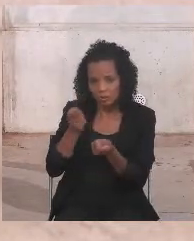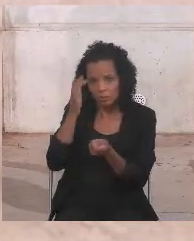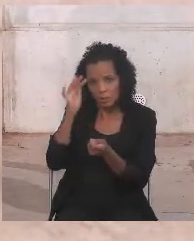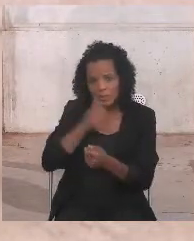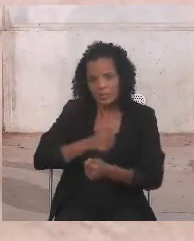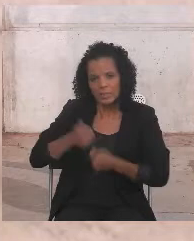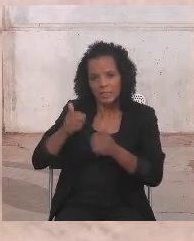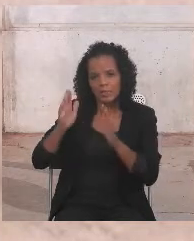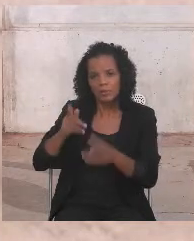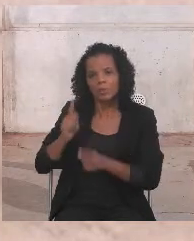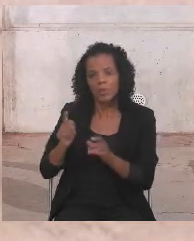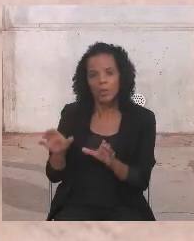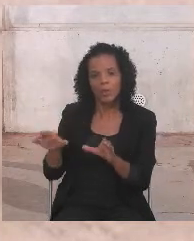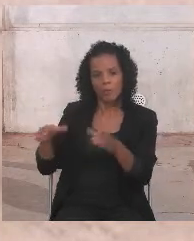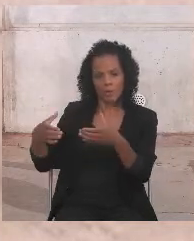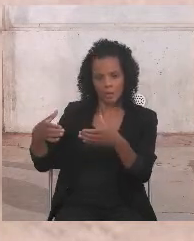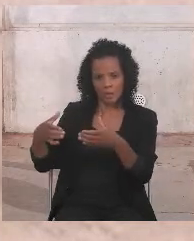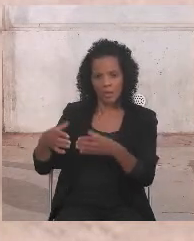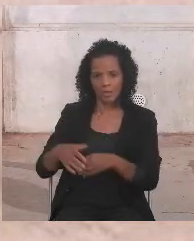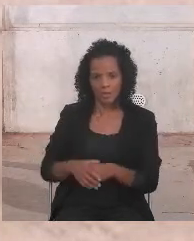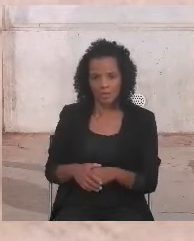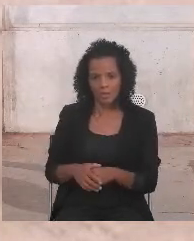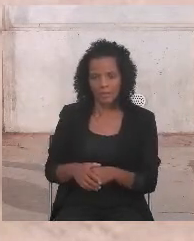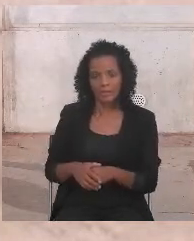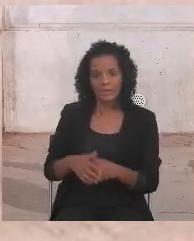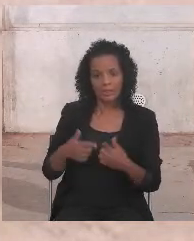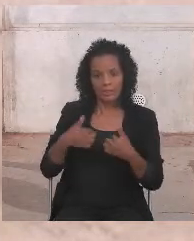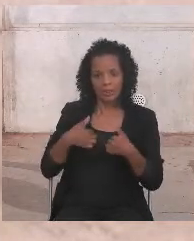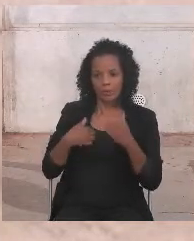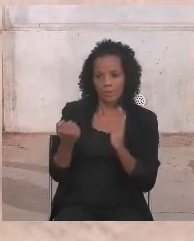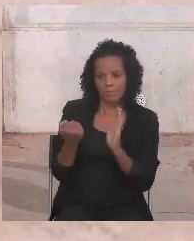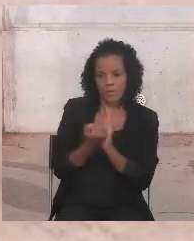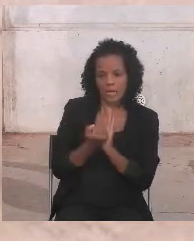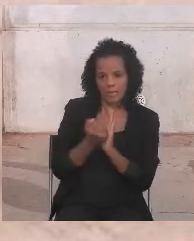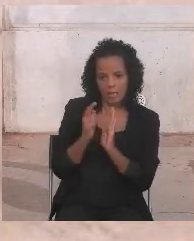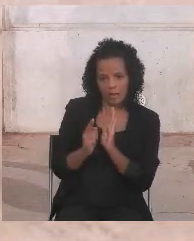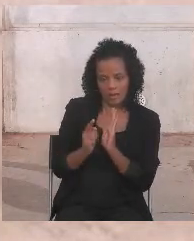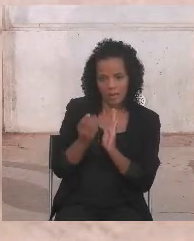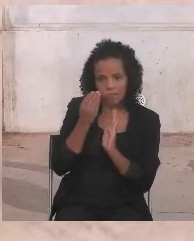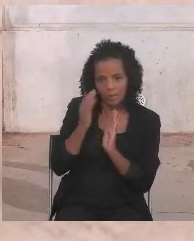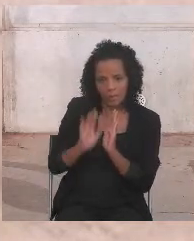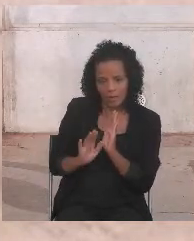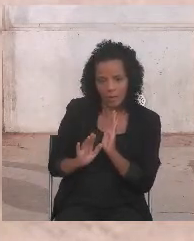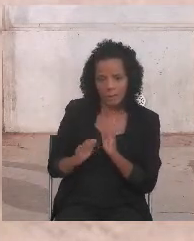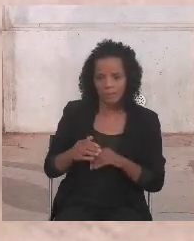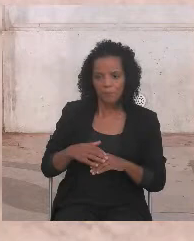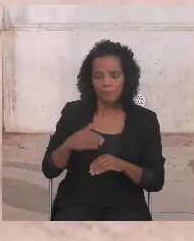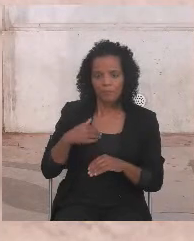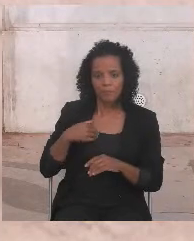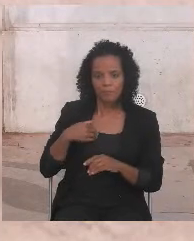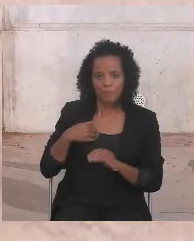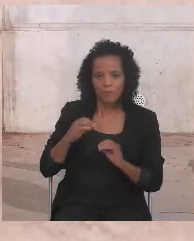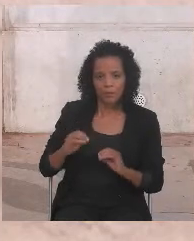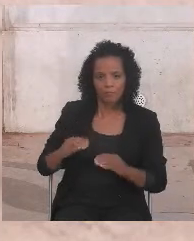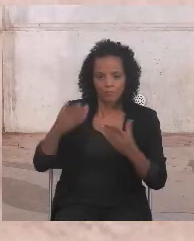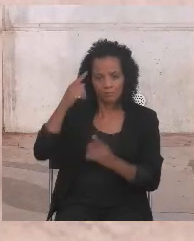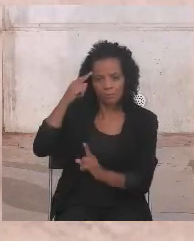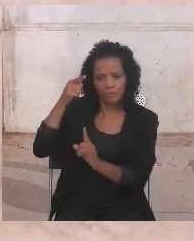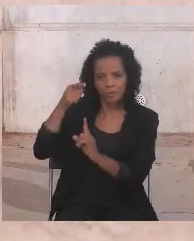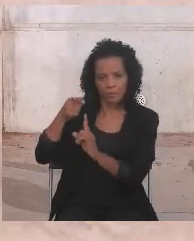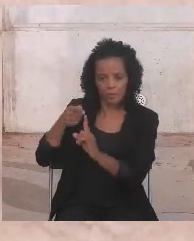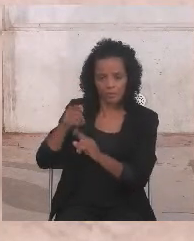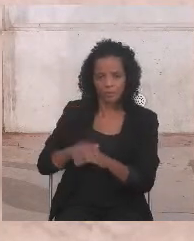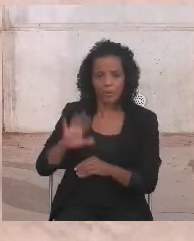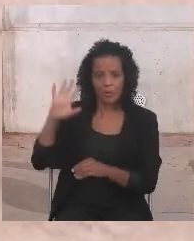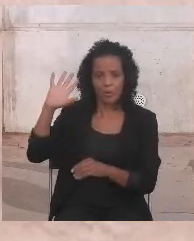imaginar uma cidade. Será essa a minha marca? Será esse o meu princípio? Em cada dia